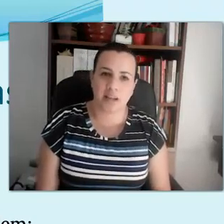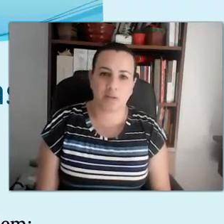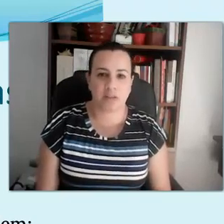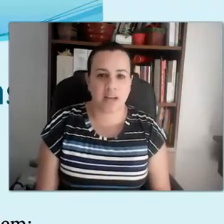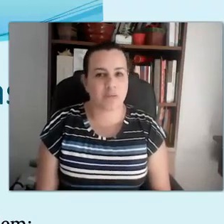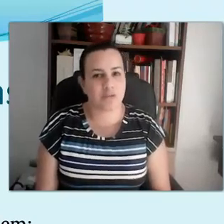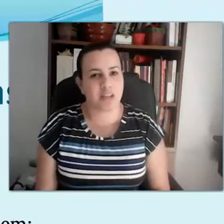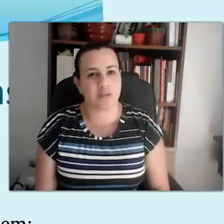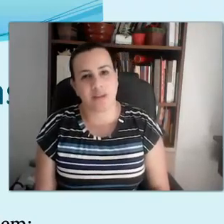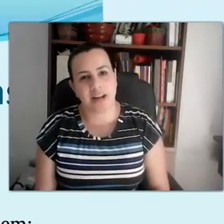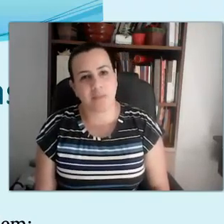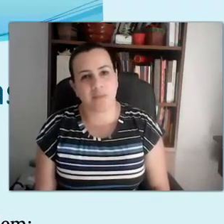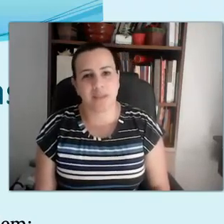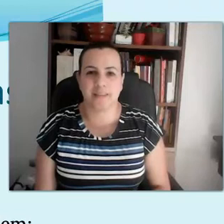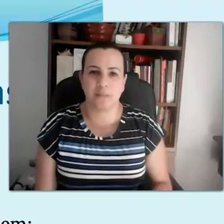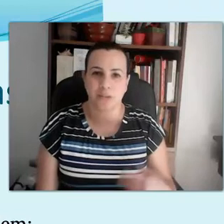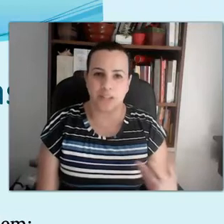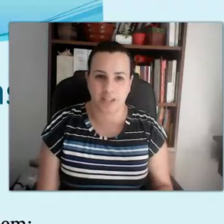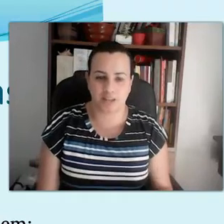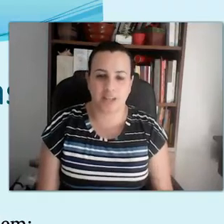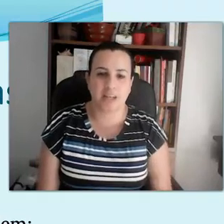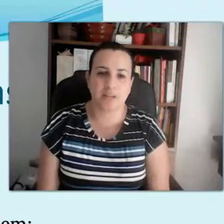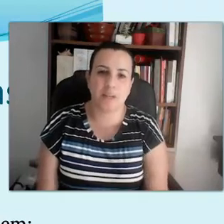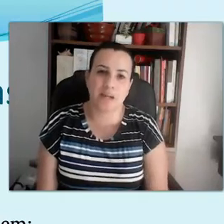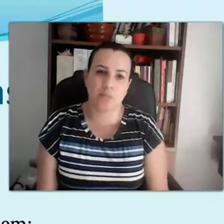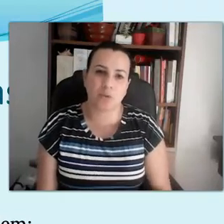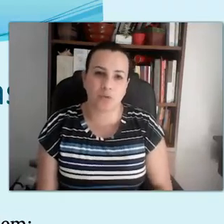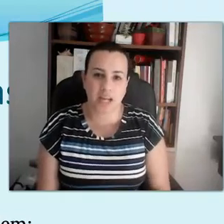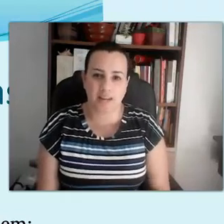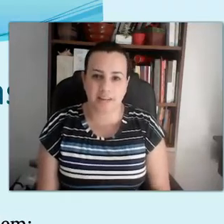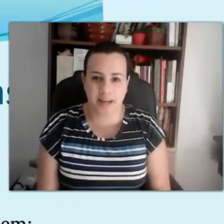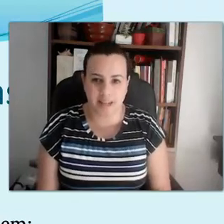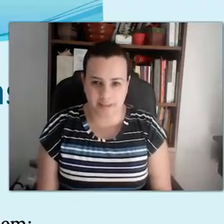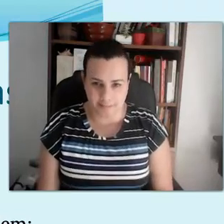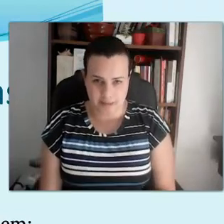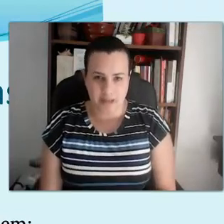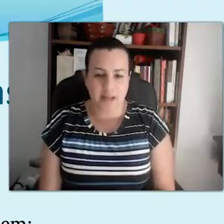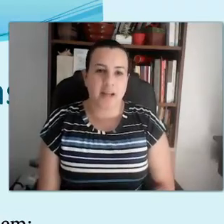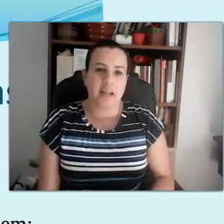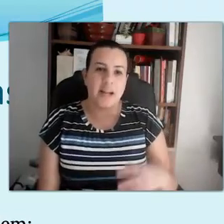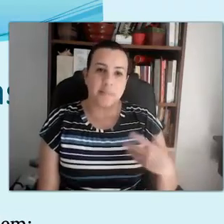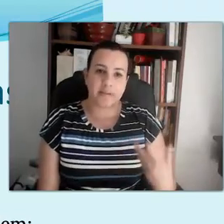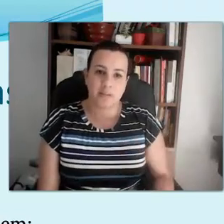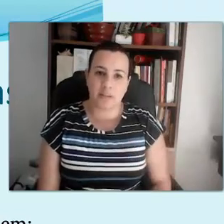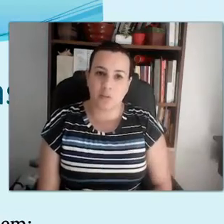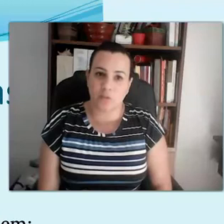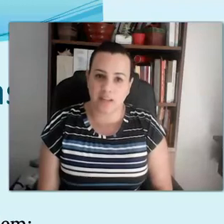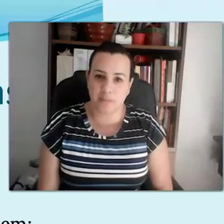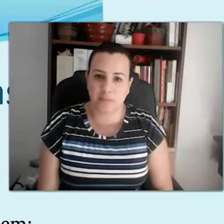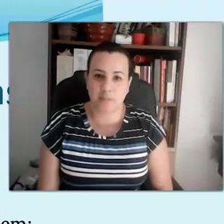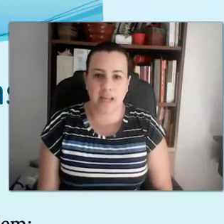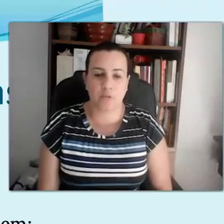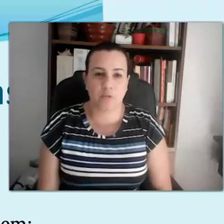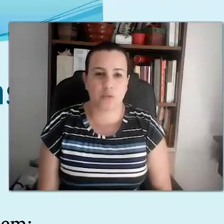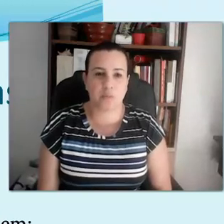sujeito, objeto, objeto, sujeito, verbo e assim por diante. Isso depende muito de quem sinaliza. Na Libras a gente não